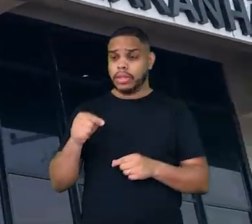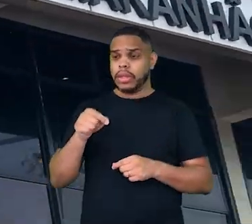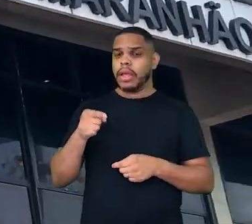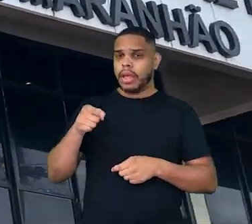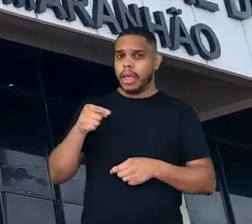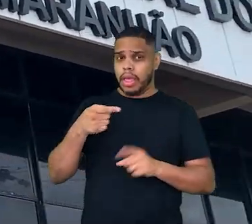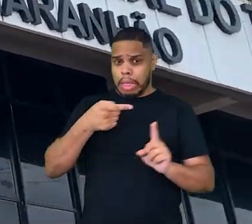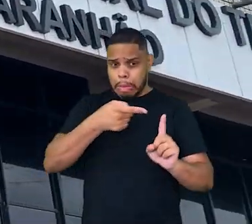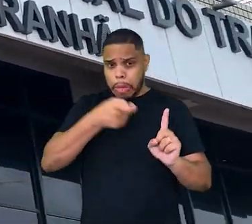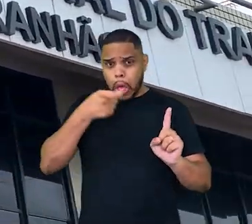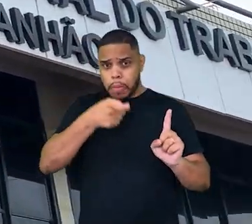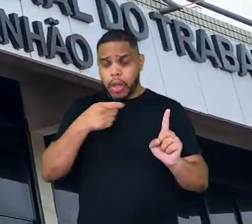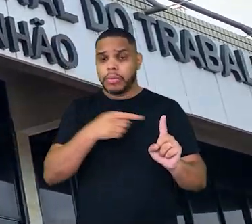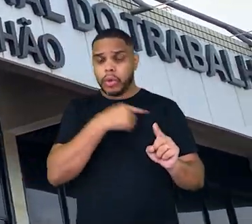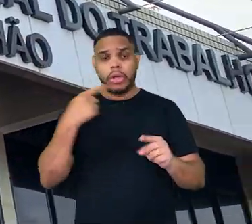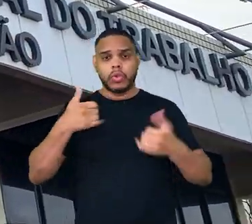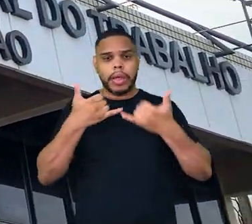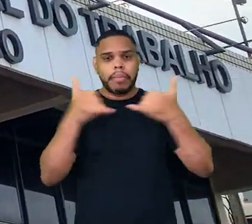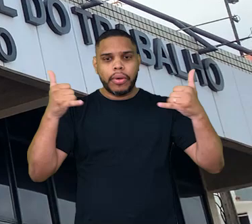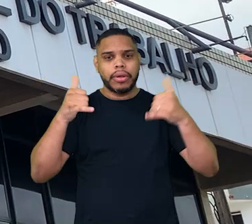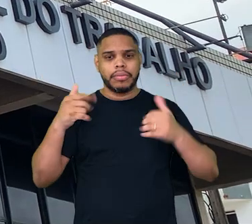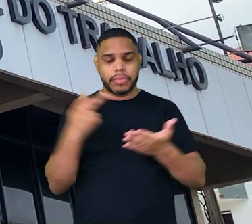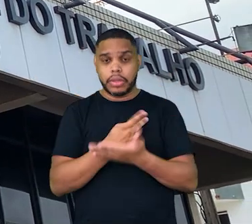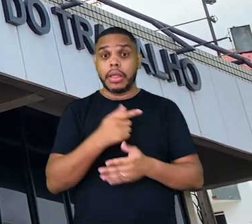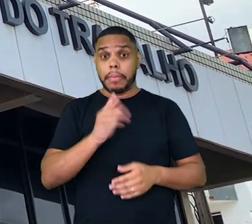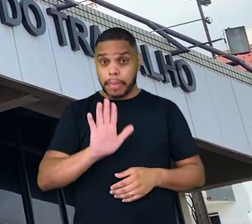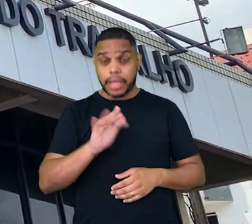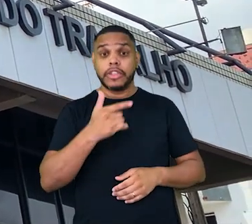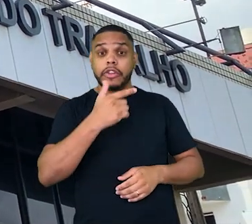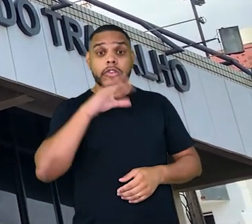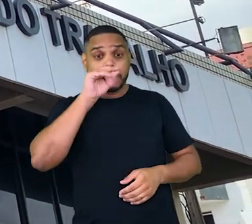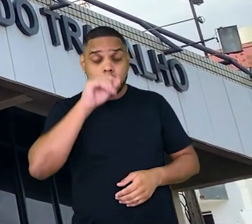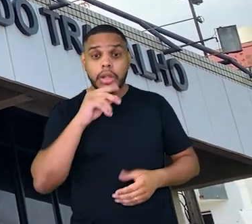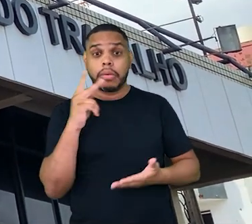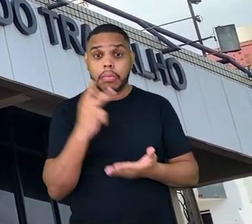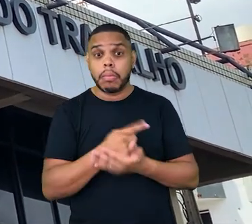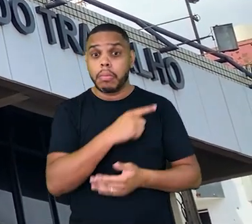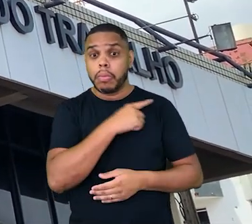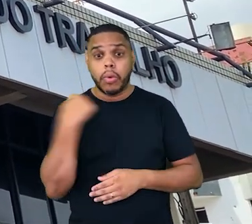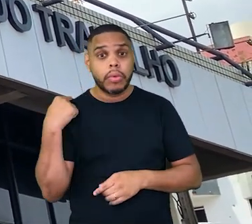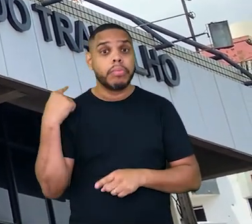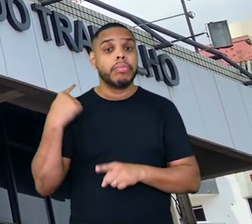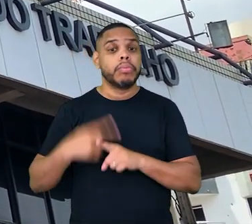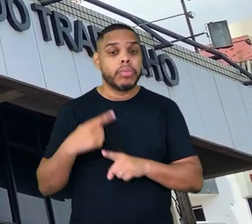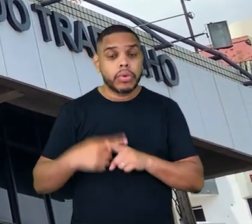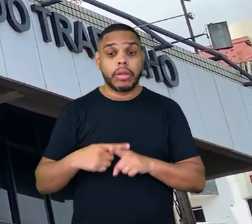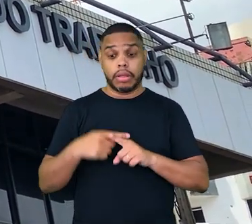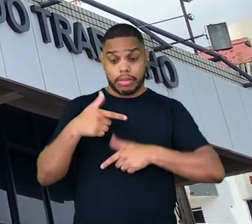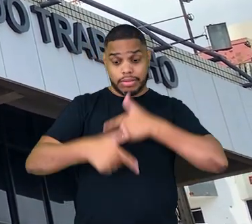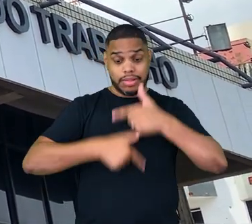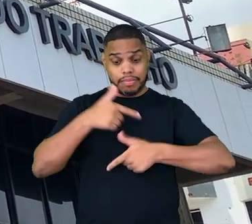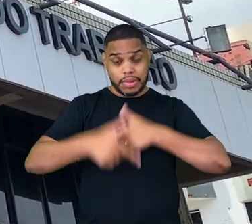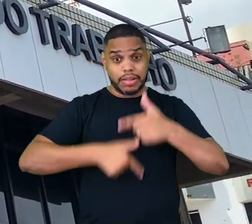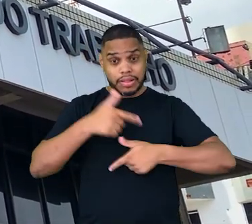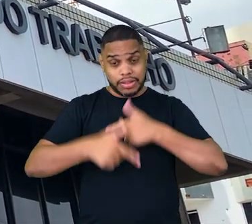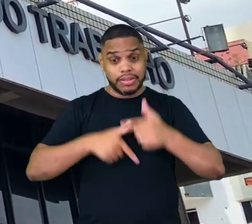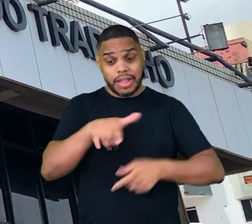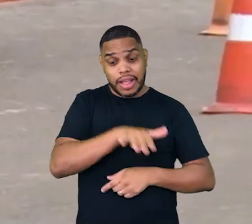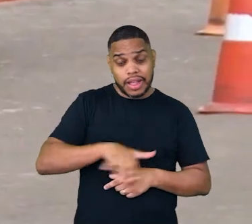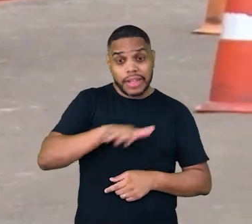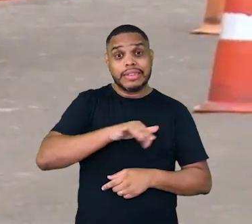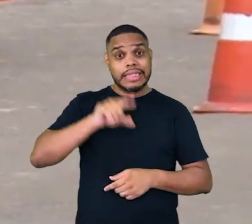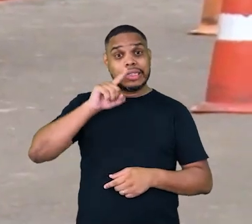esteja relacionada a risco elétrico, a morte do trabalhador ocorreu em razão das funções